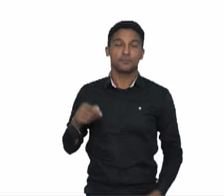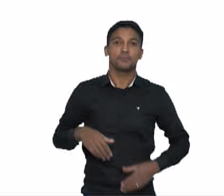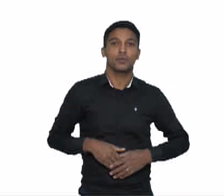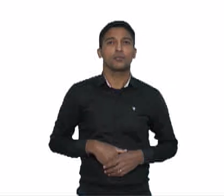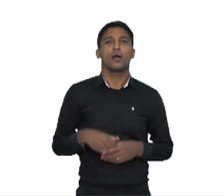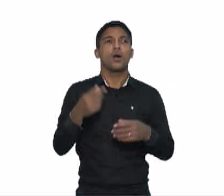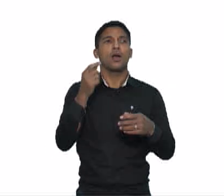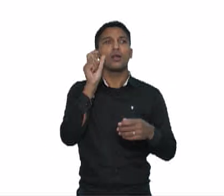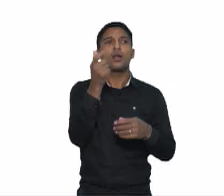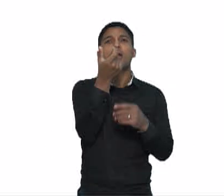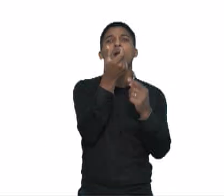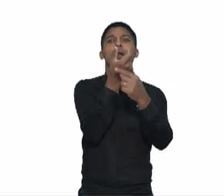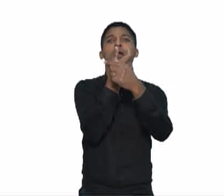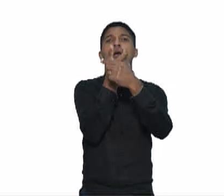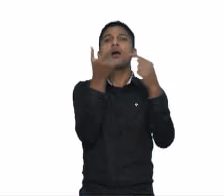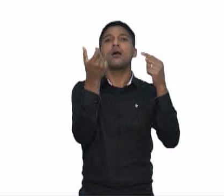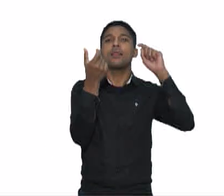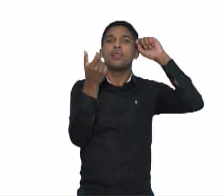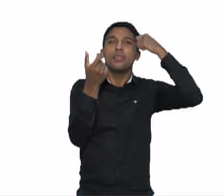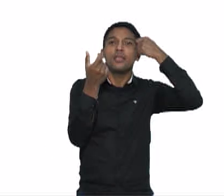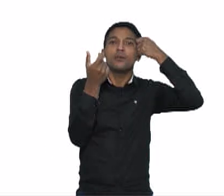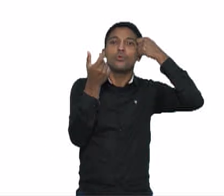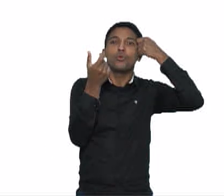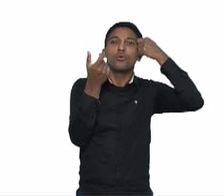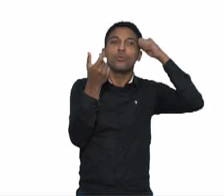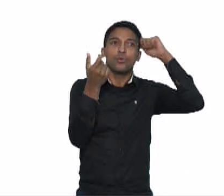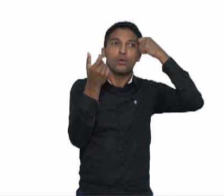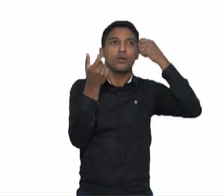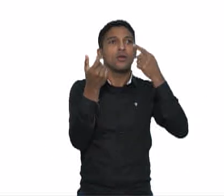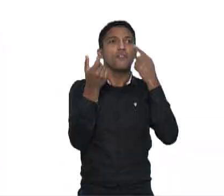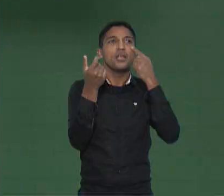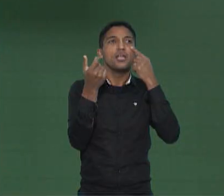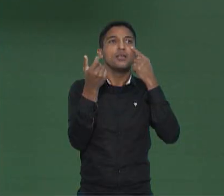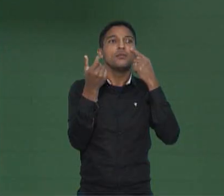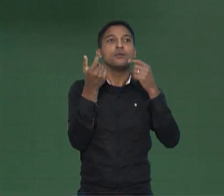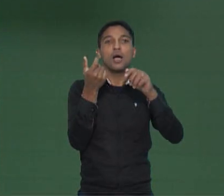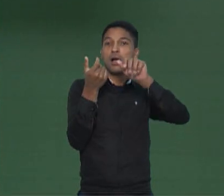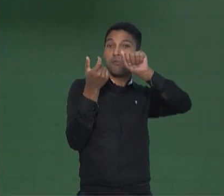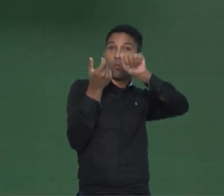demais serão objetos diretos. Marque bem isso.